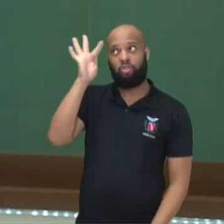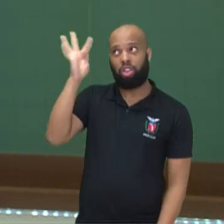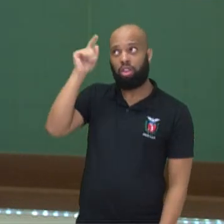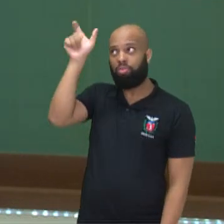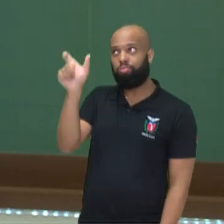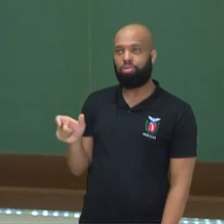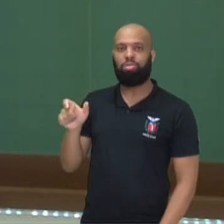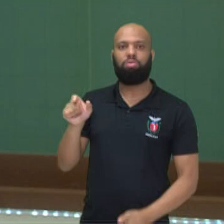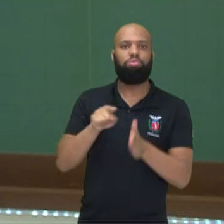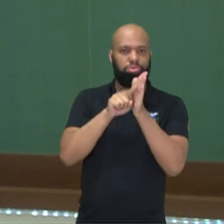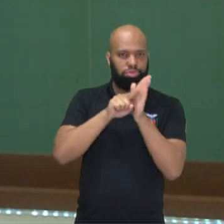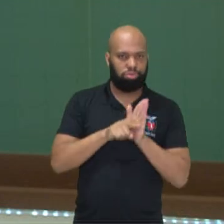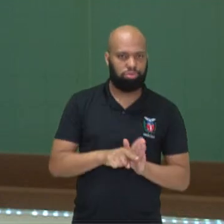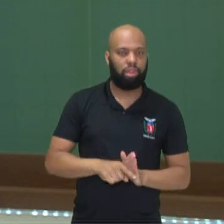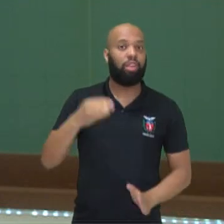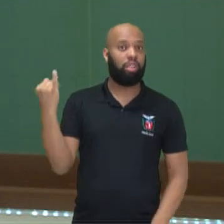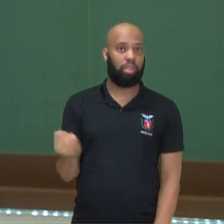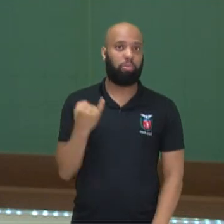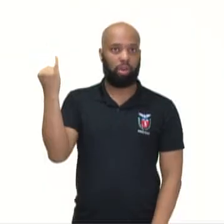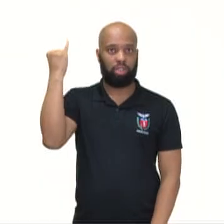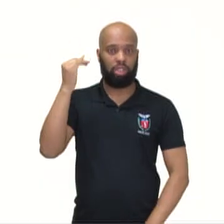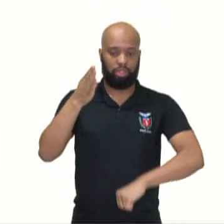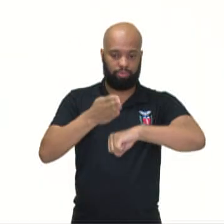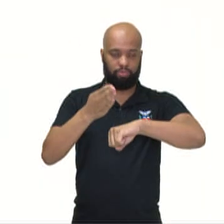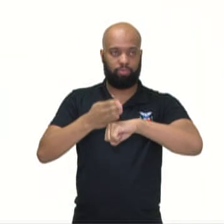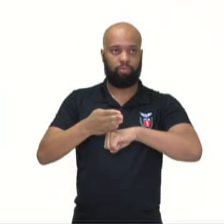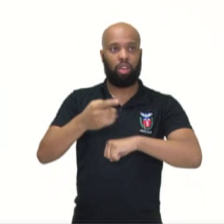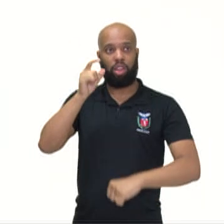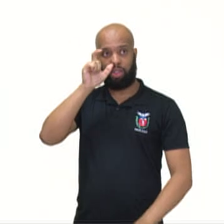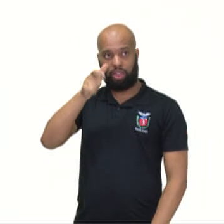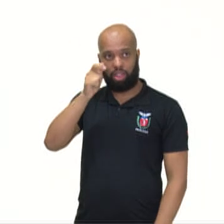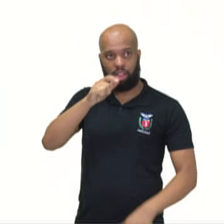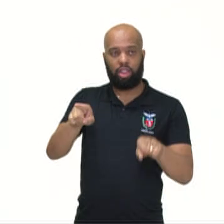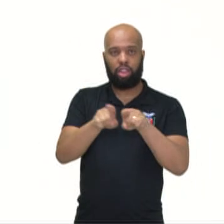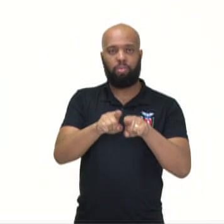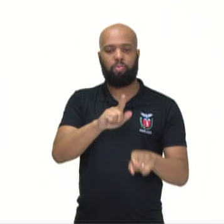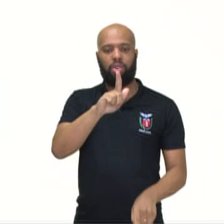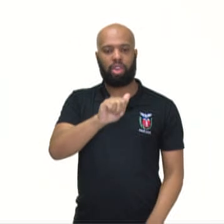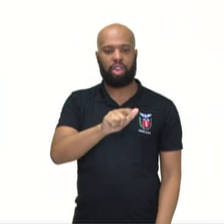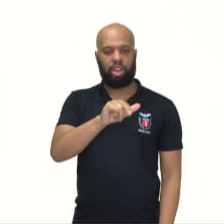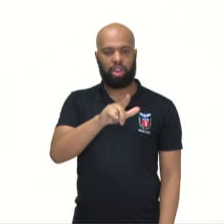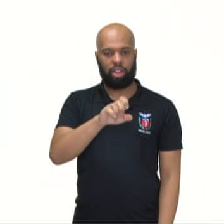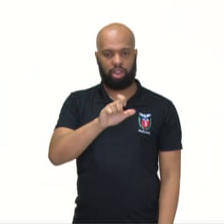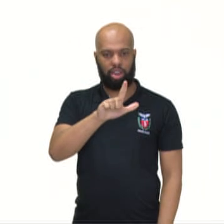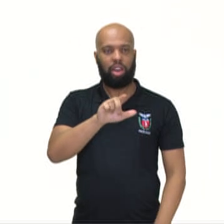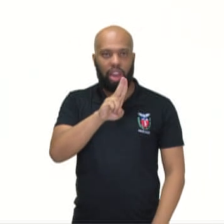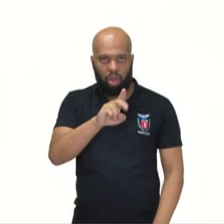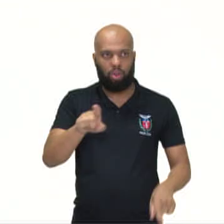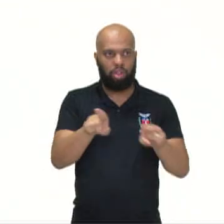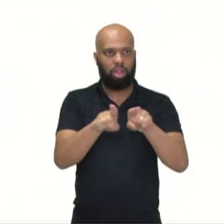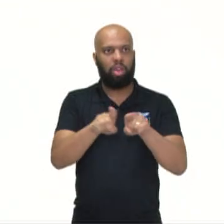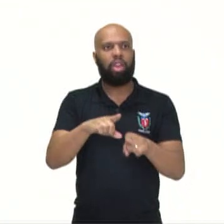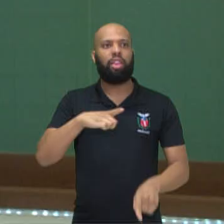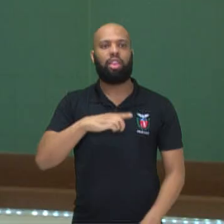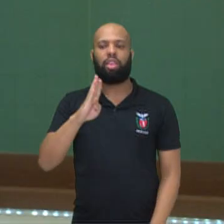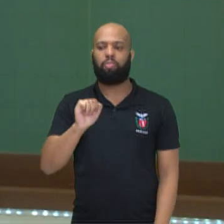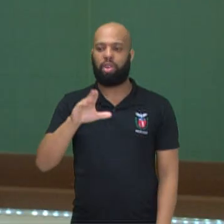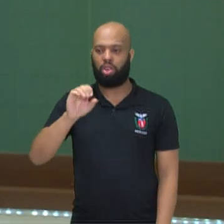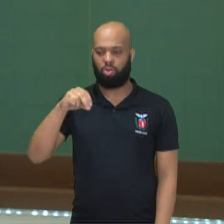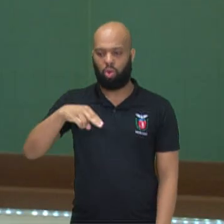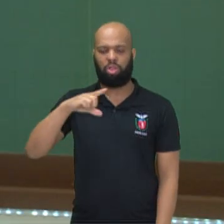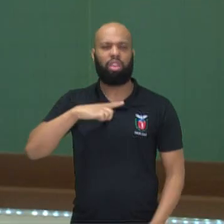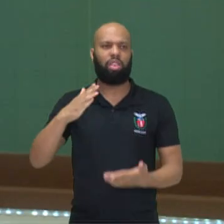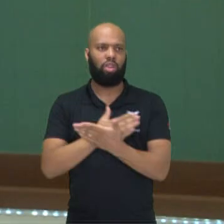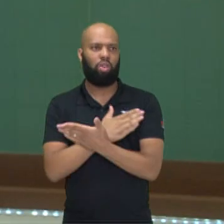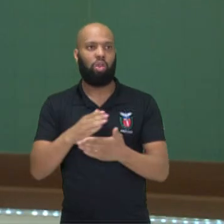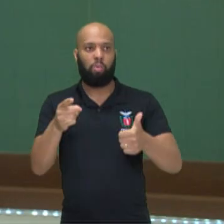e cientistas importantes na ciência moderna são René Descartes, Galileu Galilei, Francis Bacon, alguns desses nomes, né?